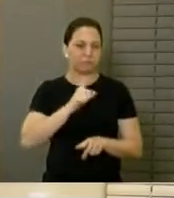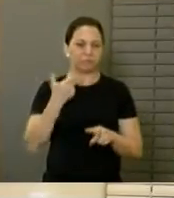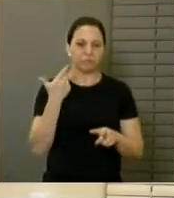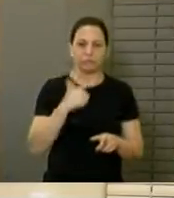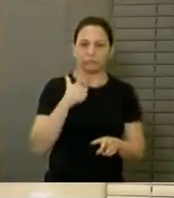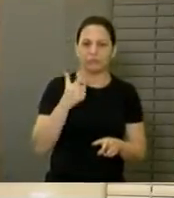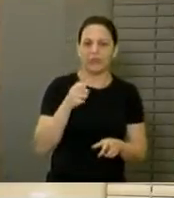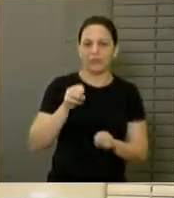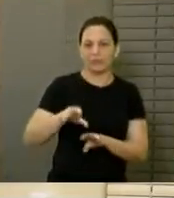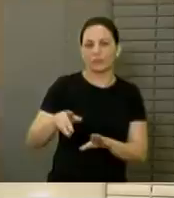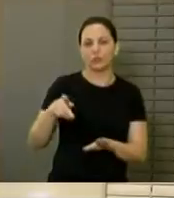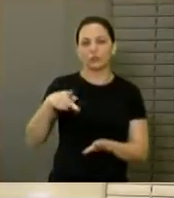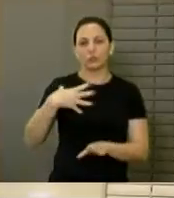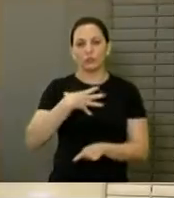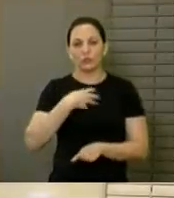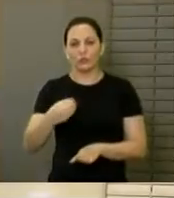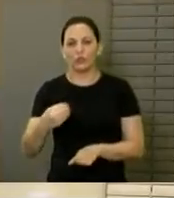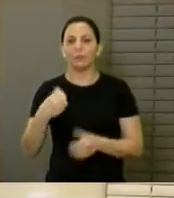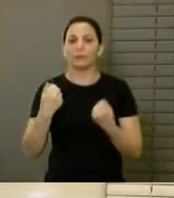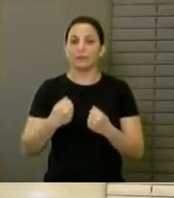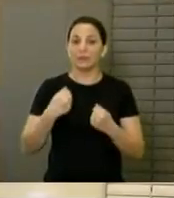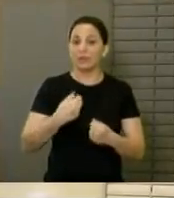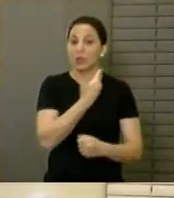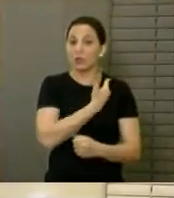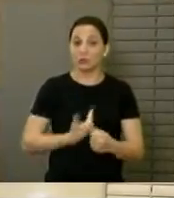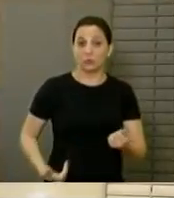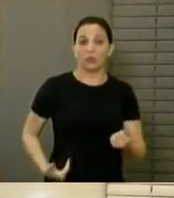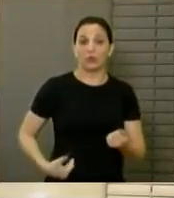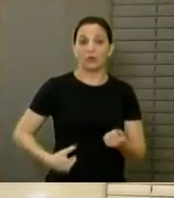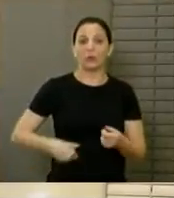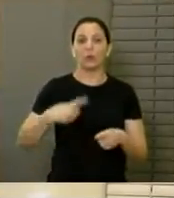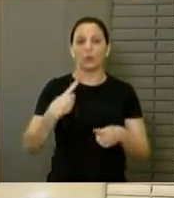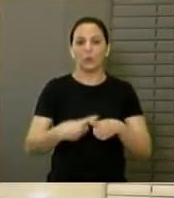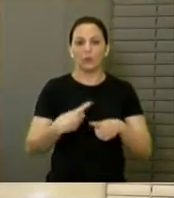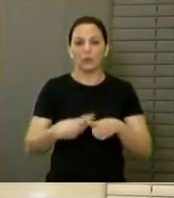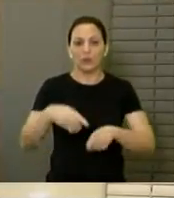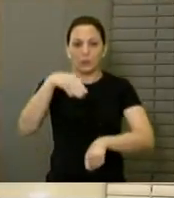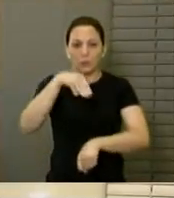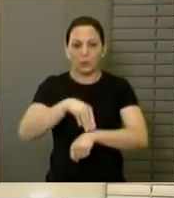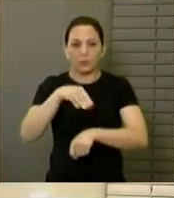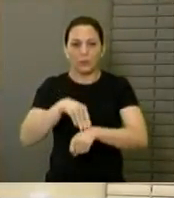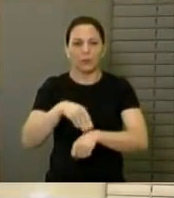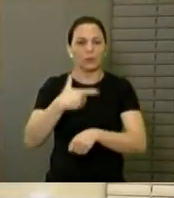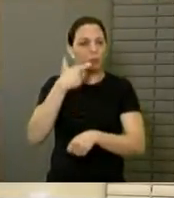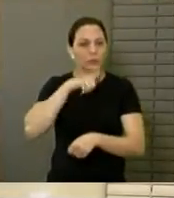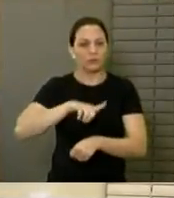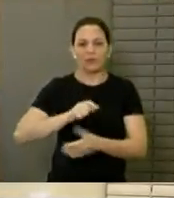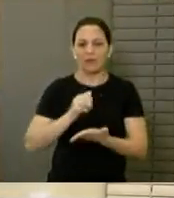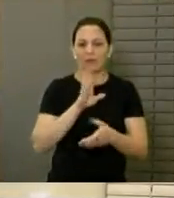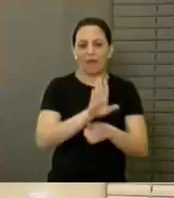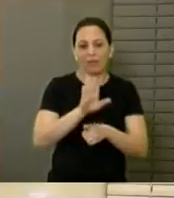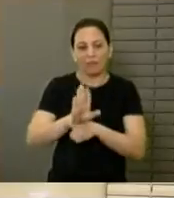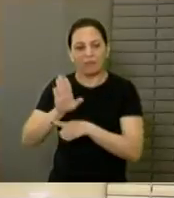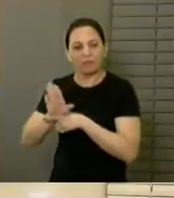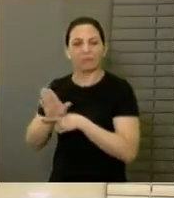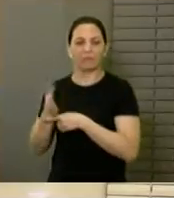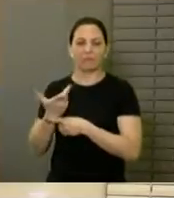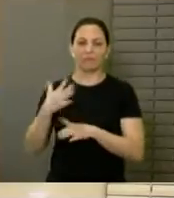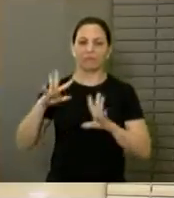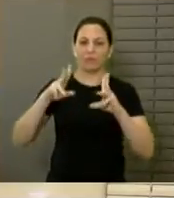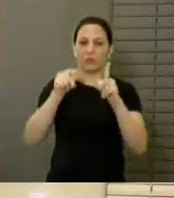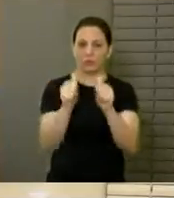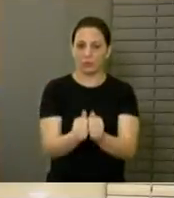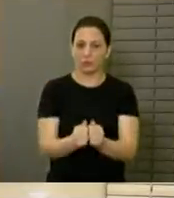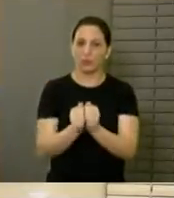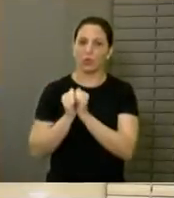ainda mais do poder público em um momento em que este não terá condições de socorrer a todos. Nós também precisamos